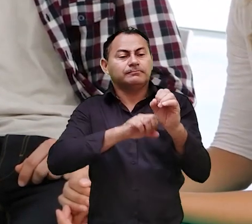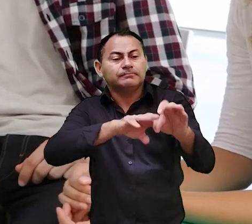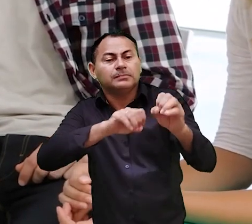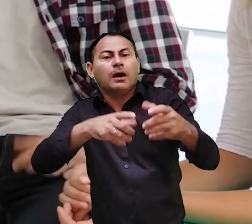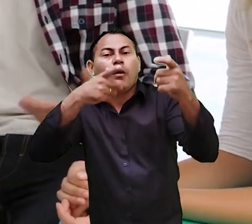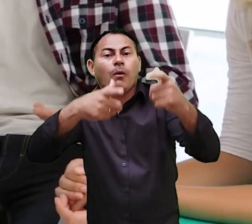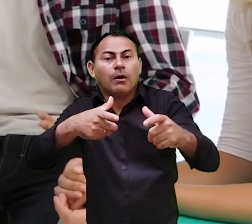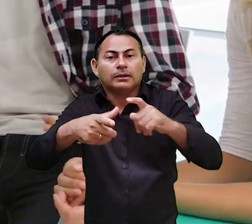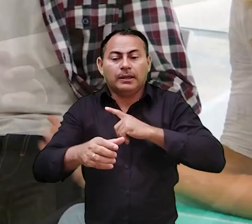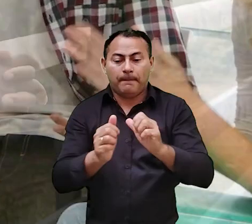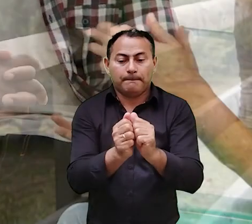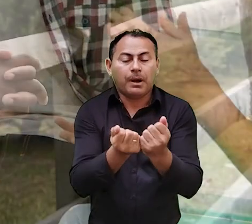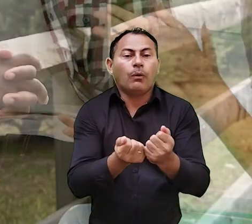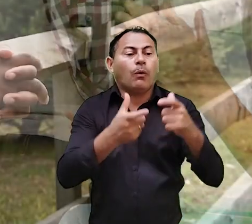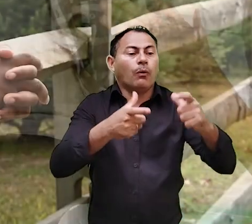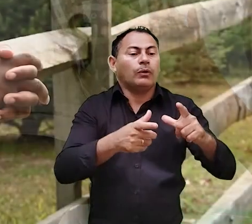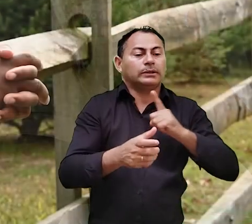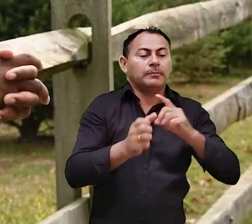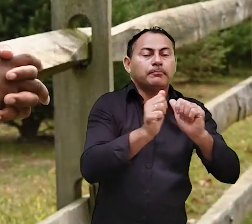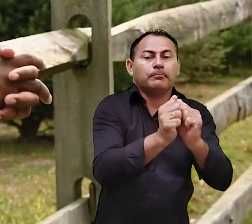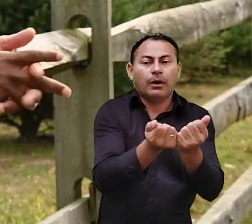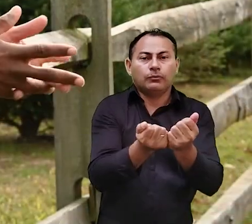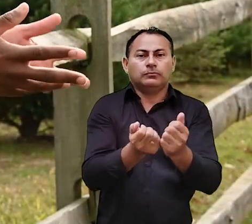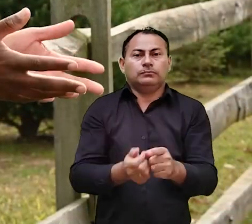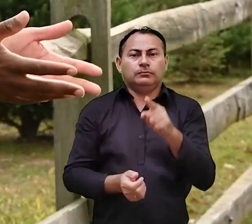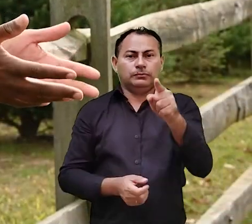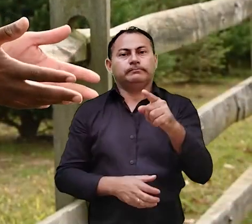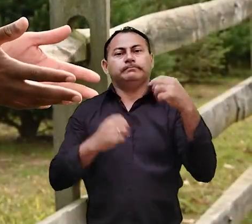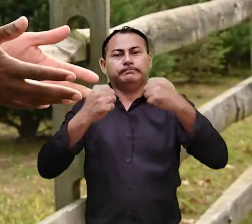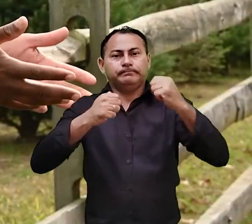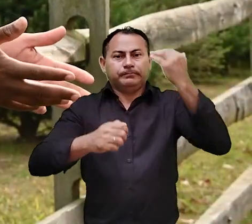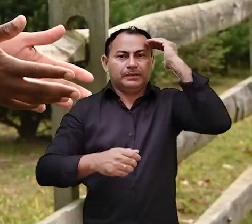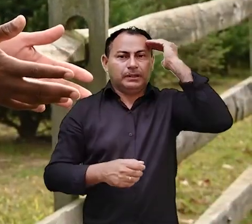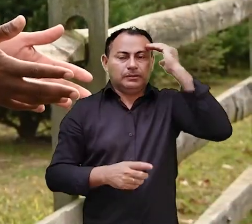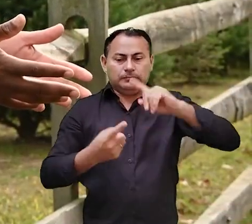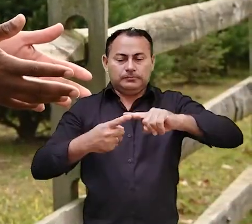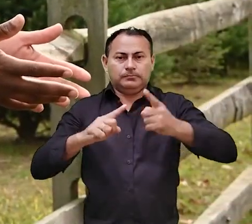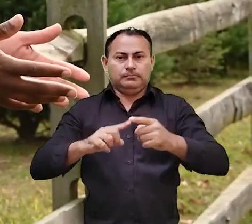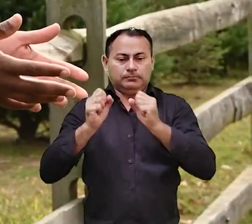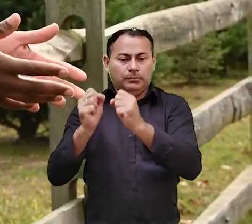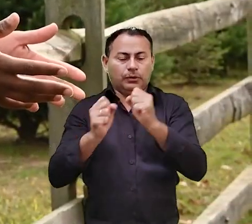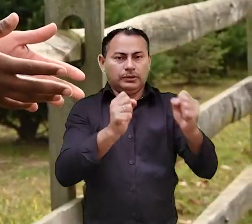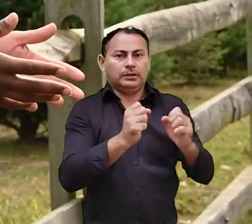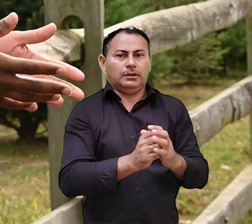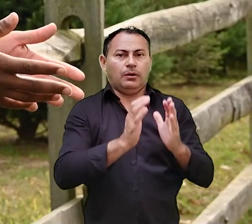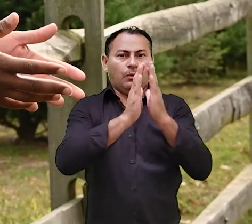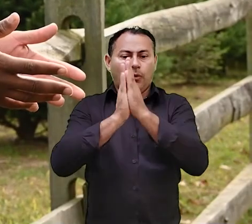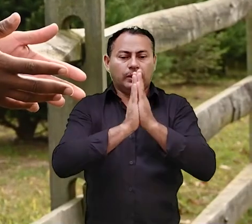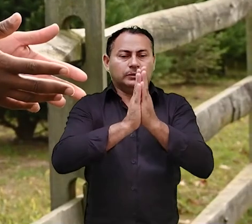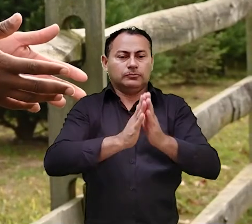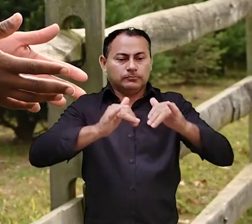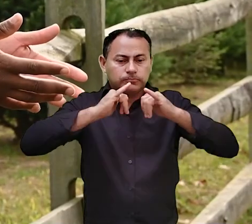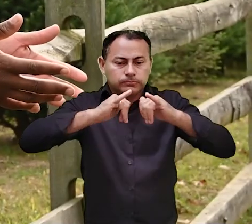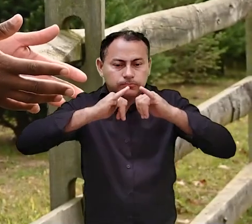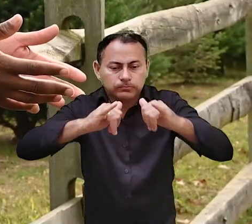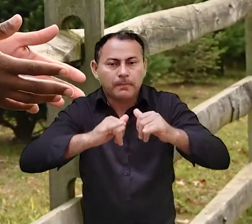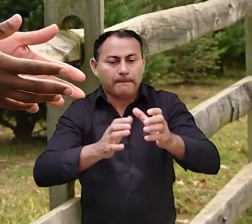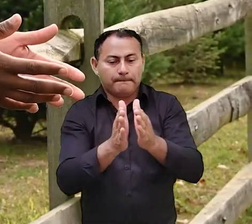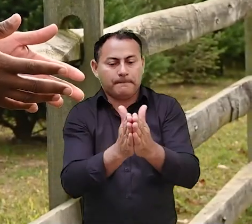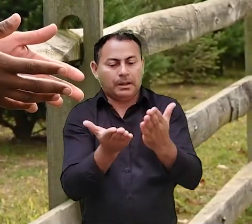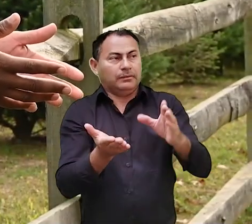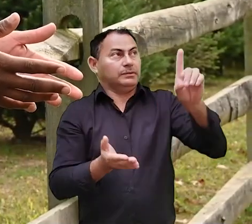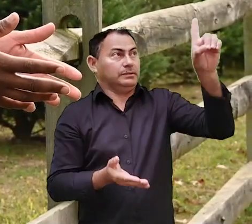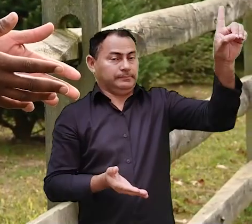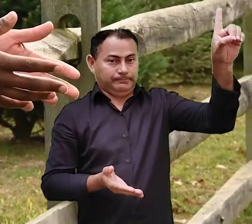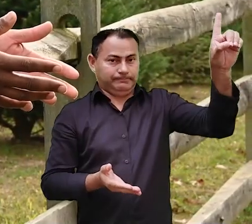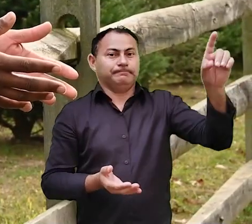desses mendigos dizendo onde há pão ou onde o pão está, você precisa entender a combinação poderosa que é a oração e a